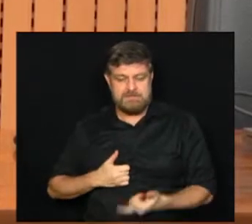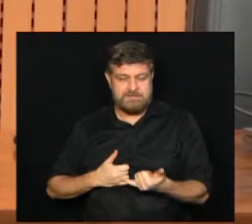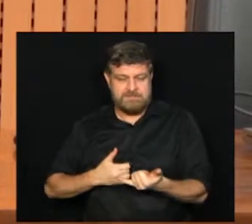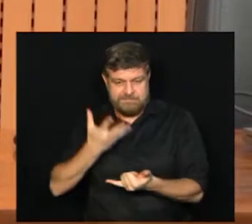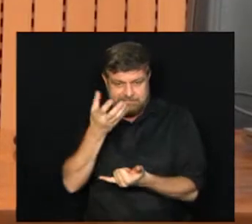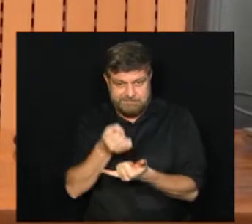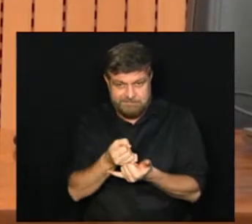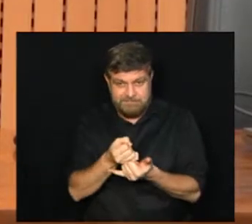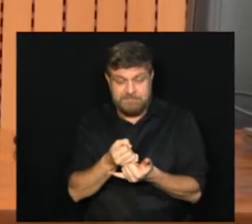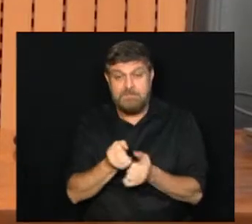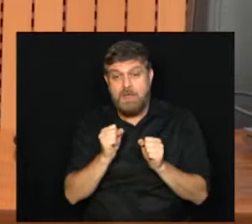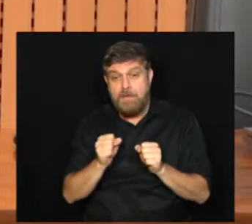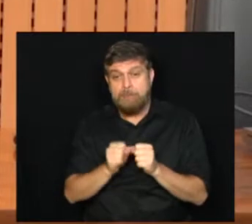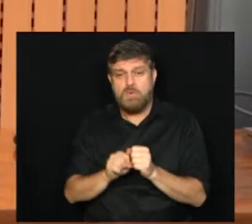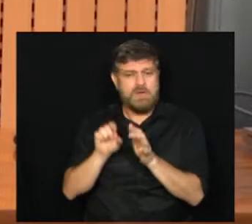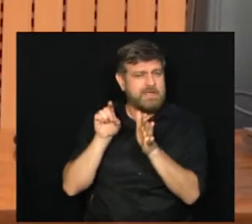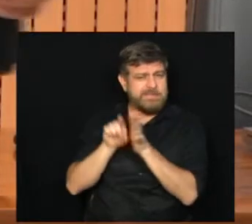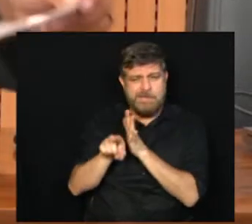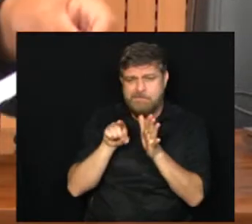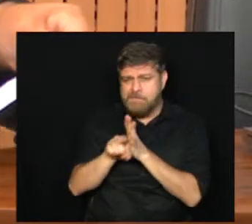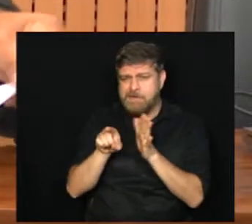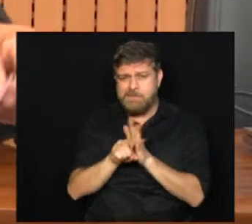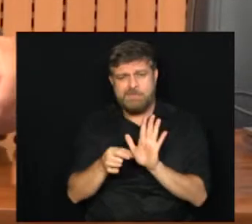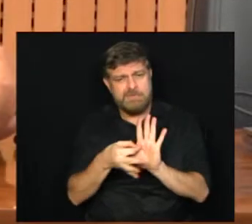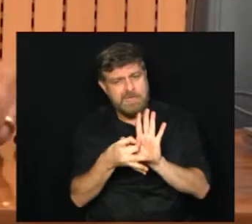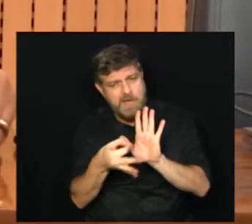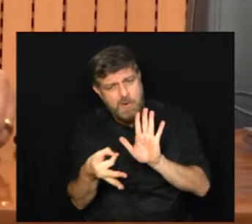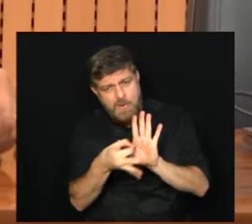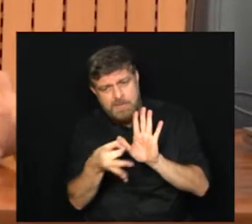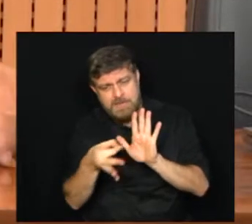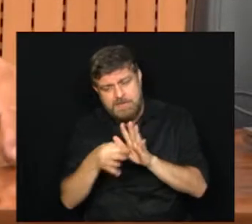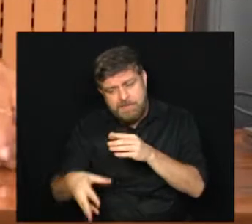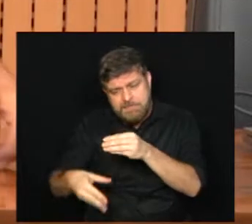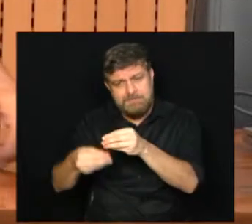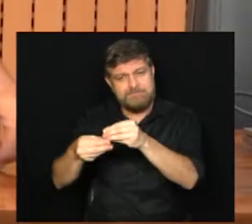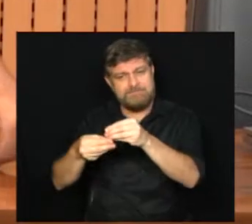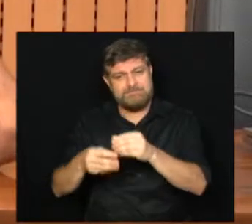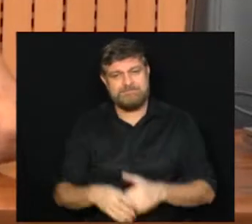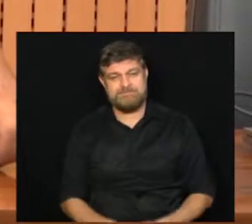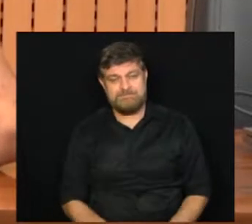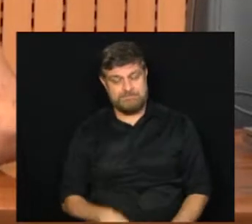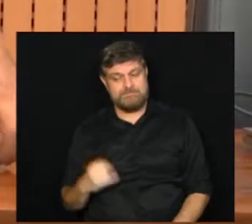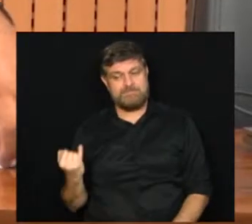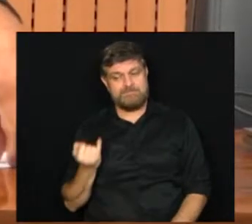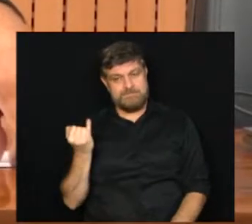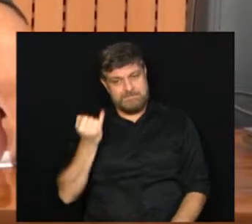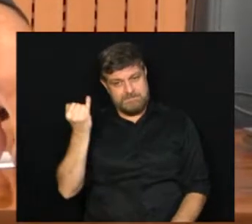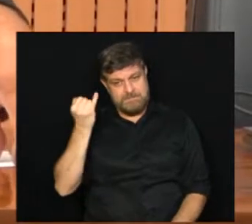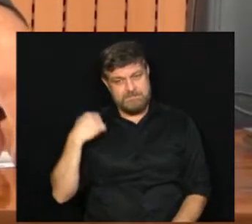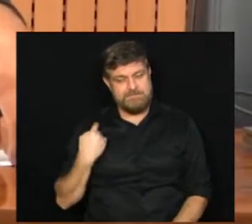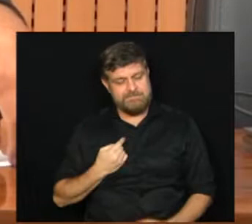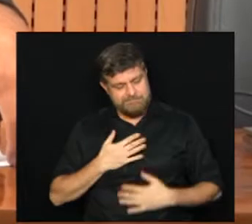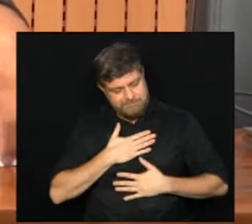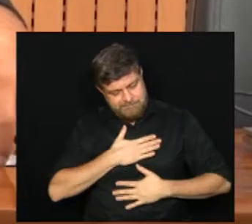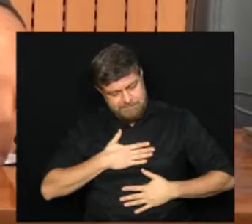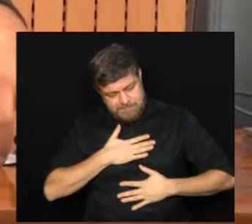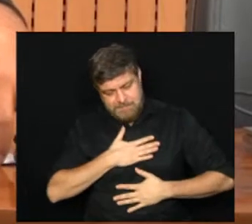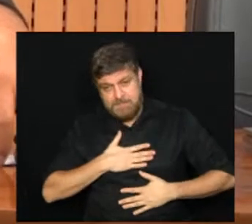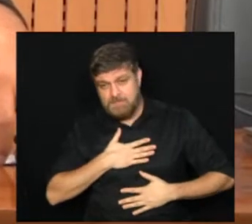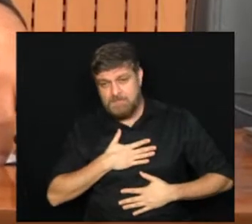aí a sua mensagem, a sua pergunta, sua contribuição. Muito importante, a gente recebe com muito carinho